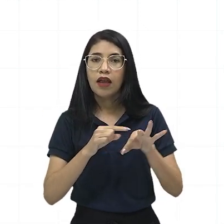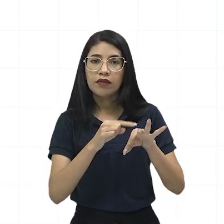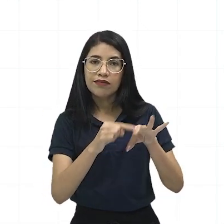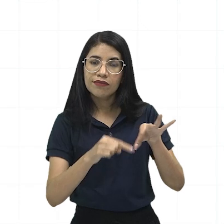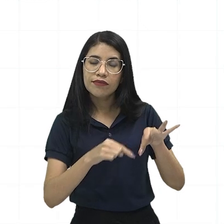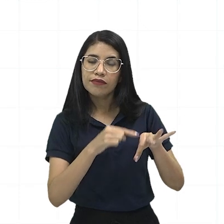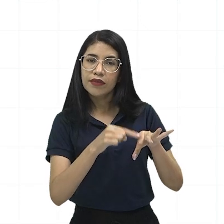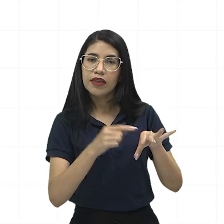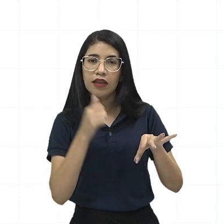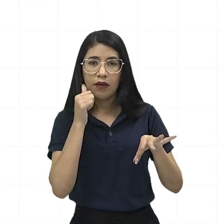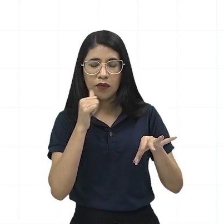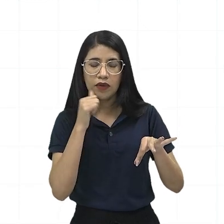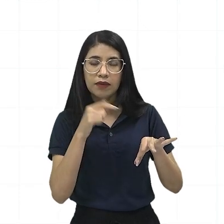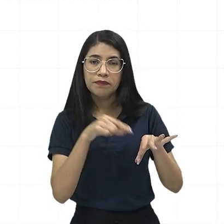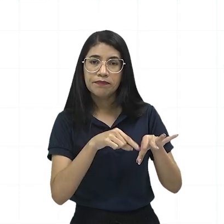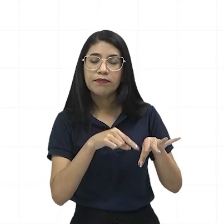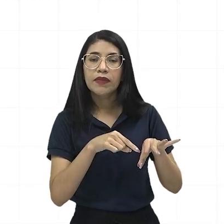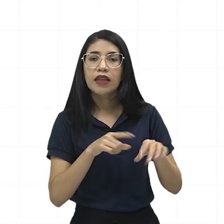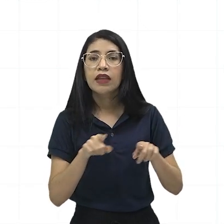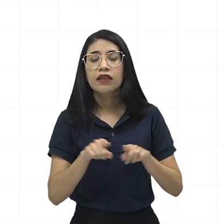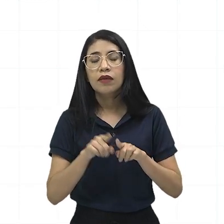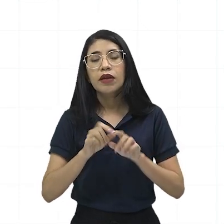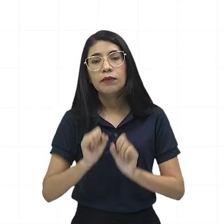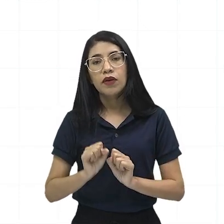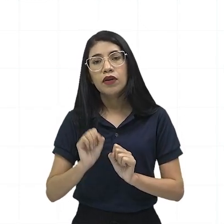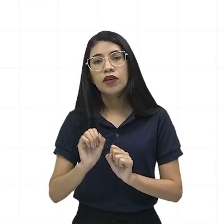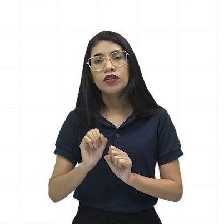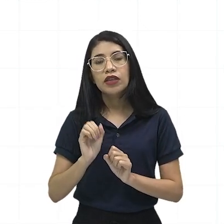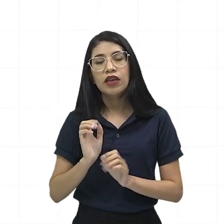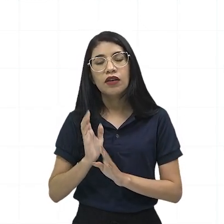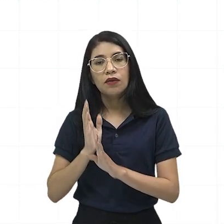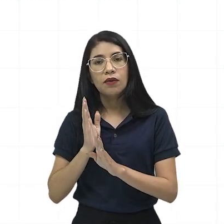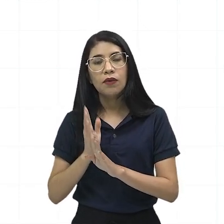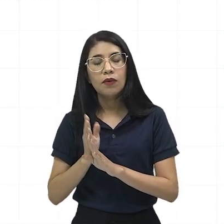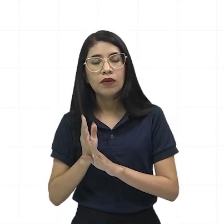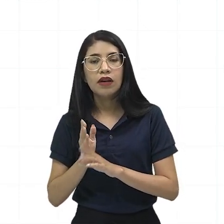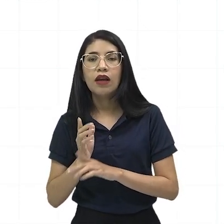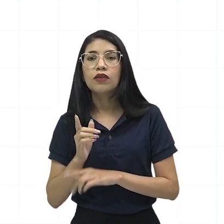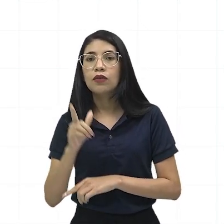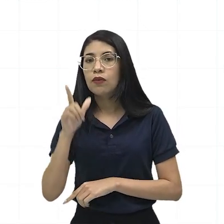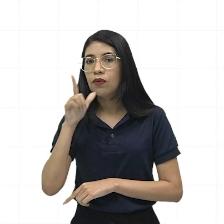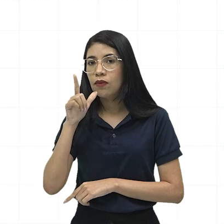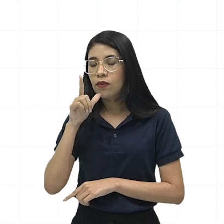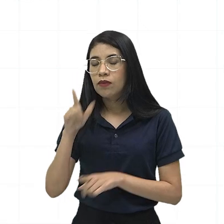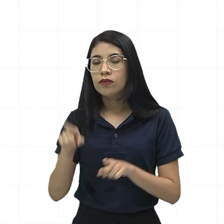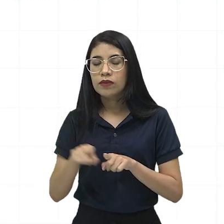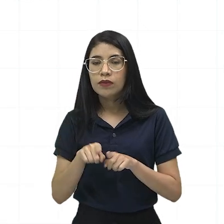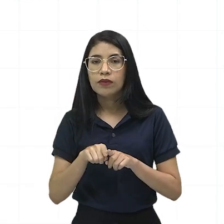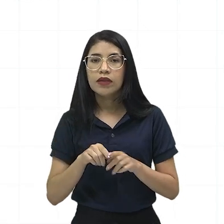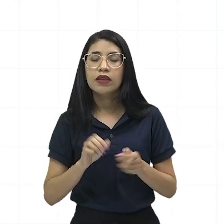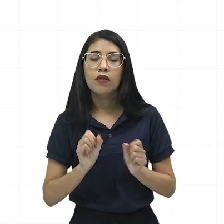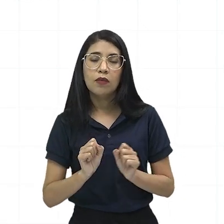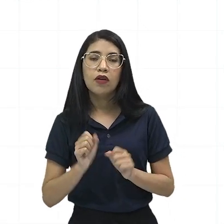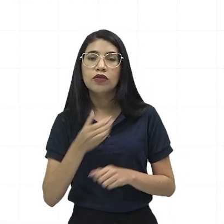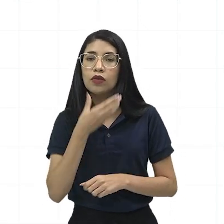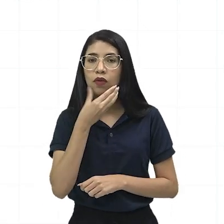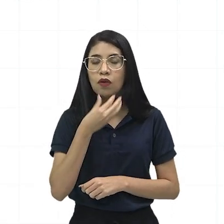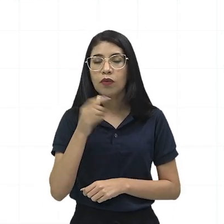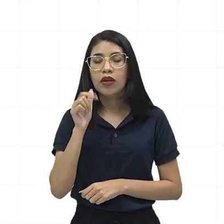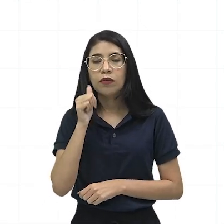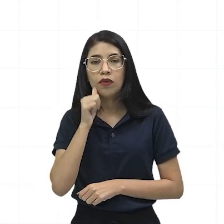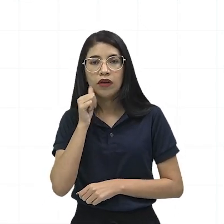genital feminina, mas ele também pode atingir a região genital masculina, tá? Então homens e mulheres podem